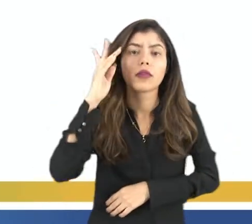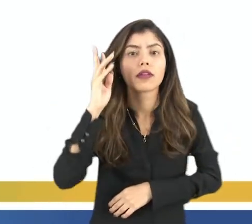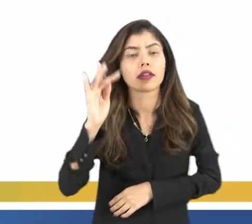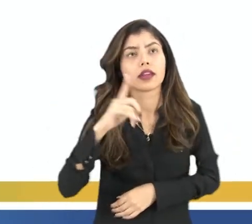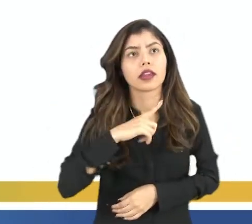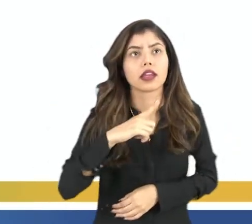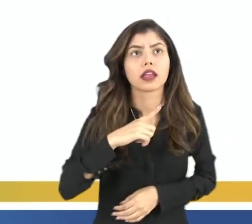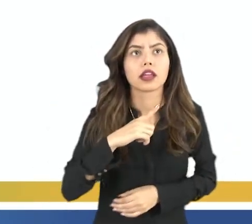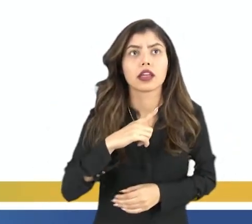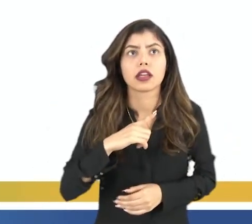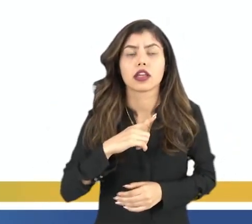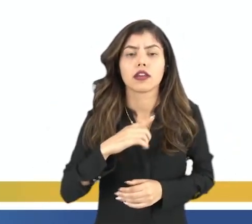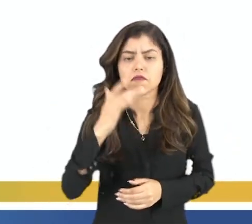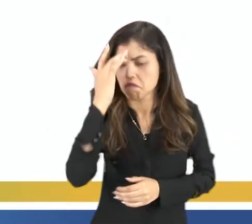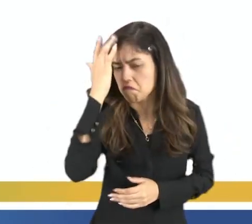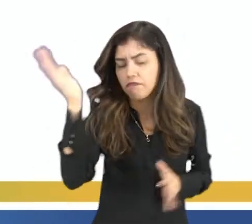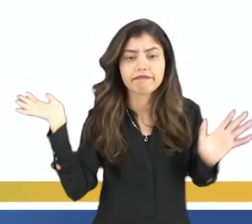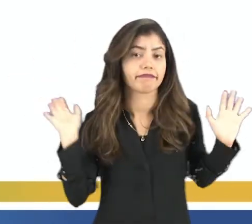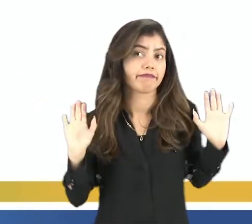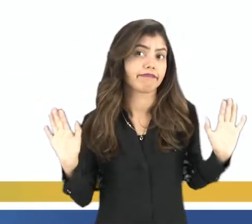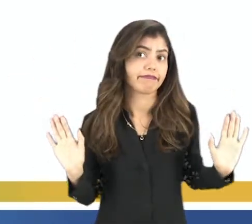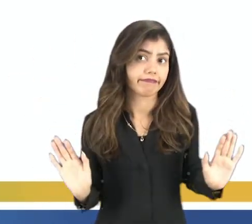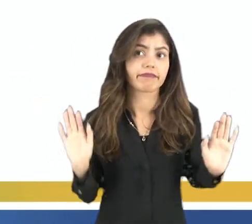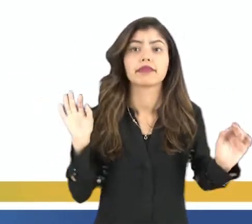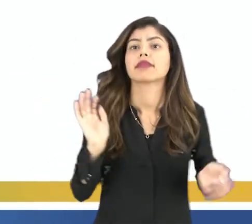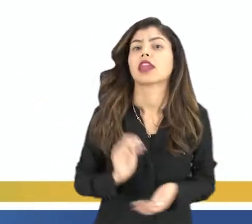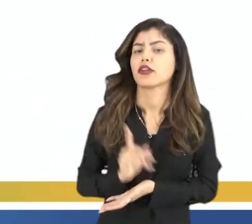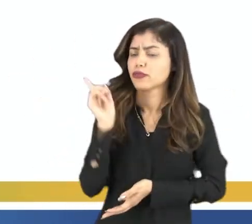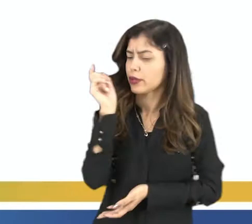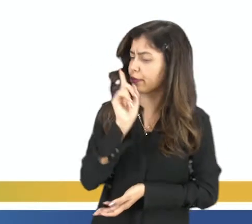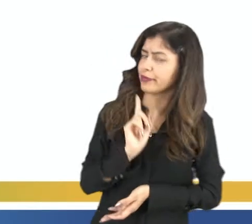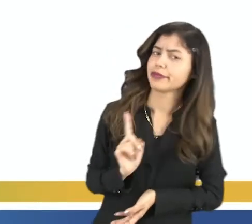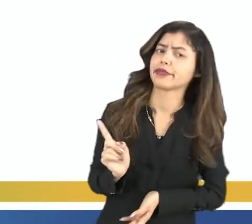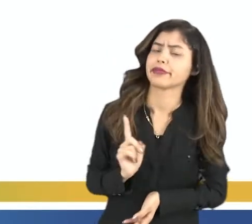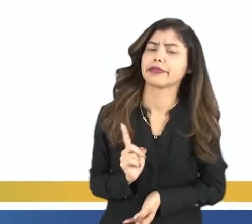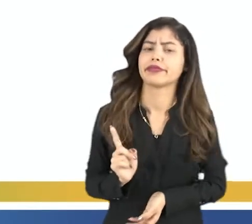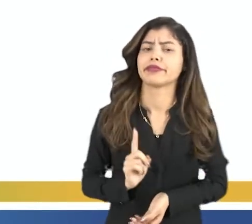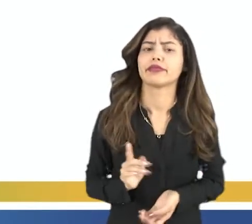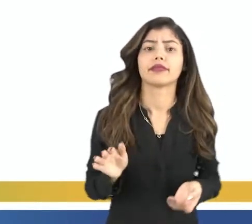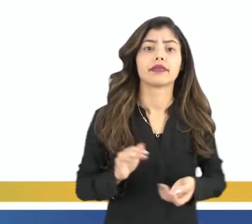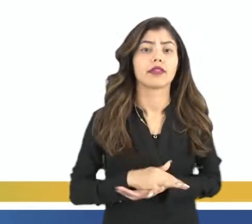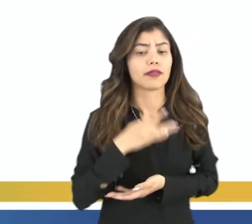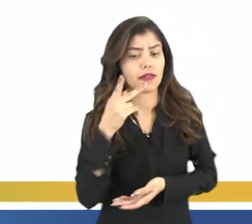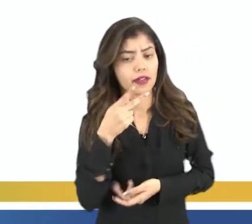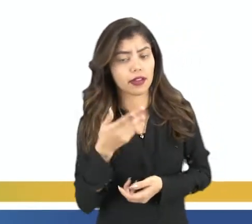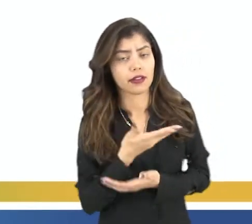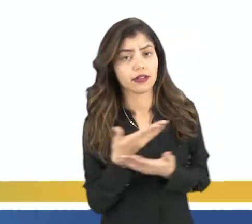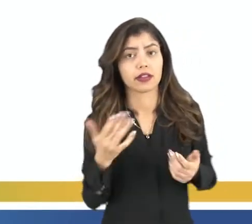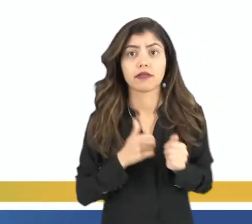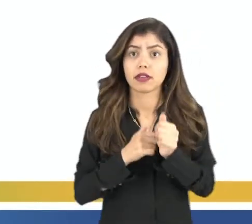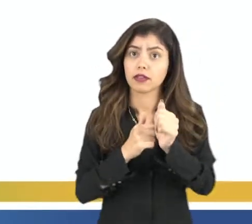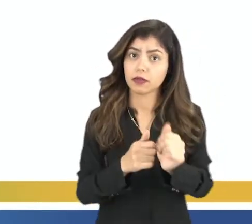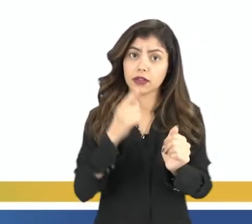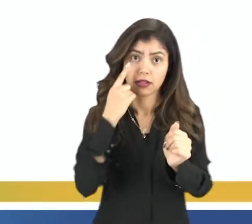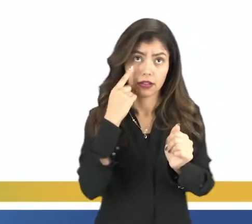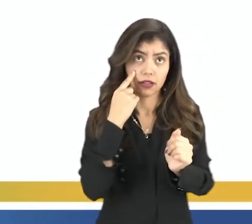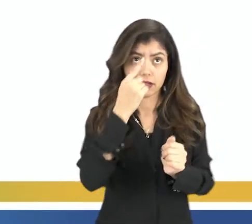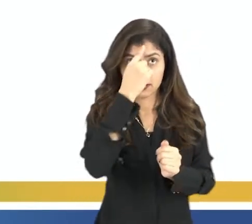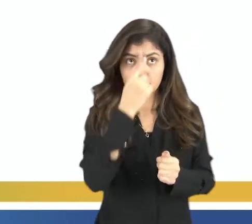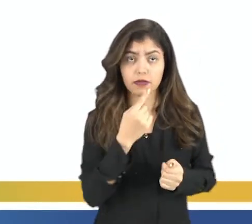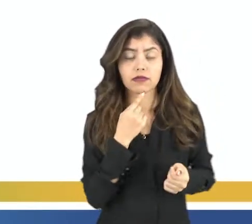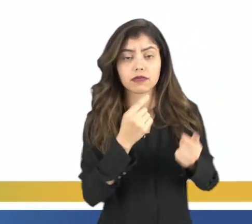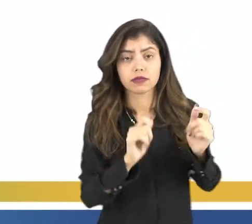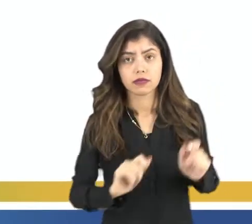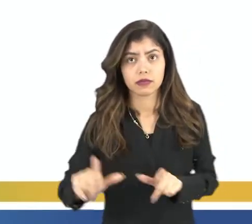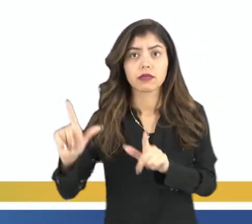eles são super fáceis, gente, não tem dificuldade, tá? Eu vou falar e você vai acompanhando e aí na sua casa